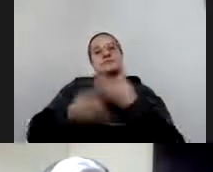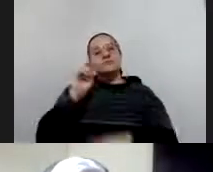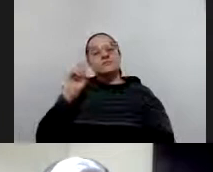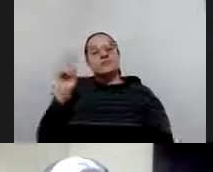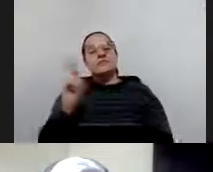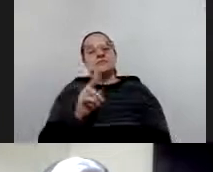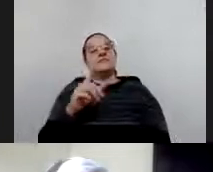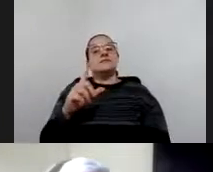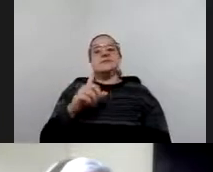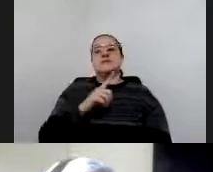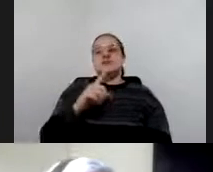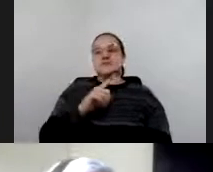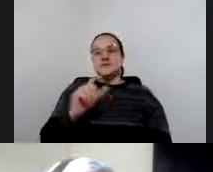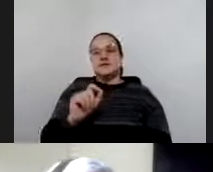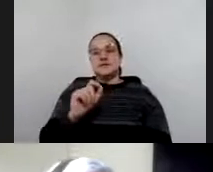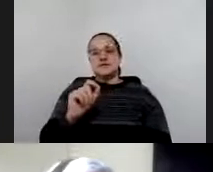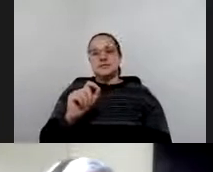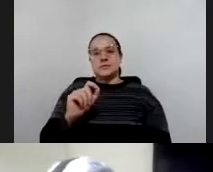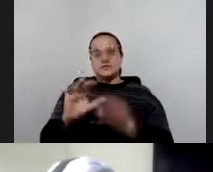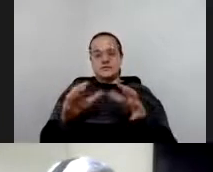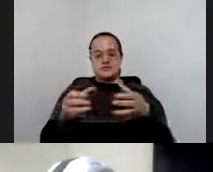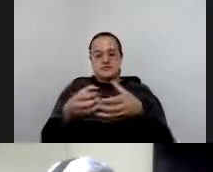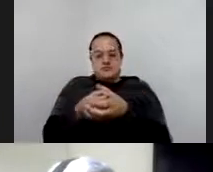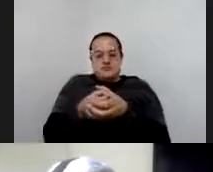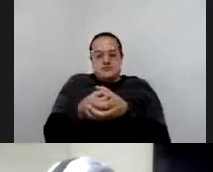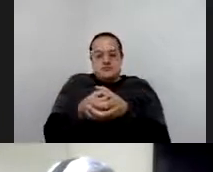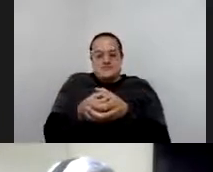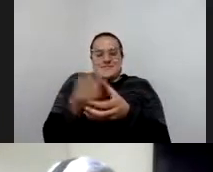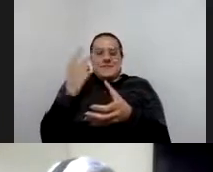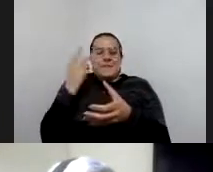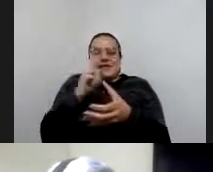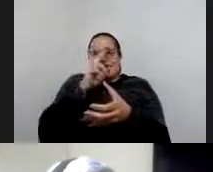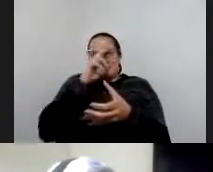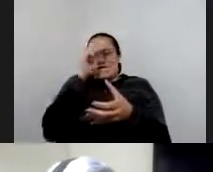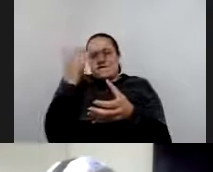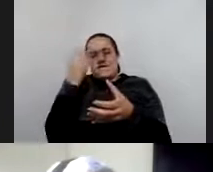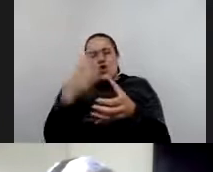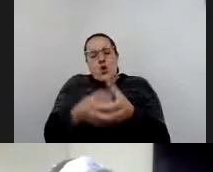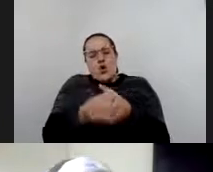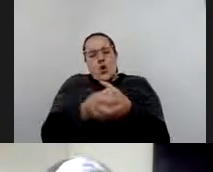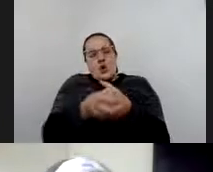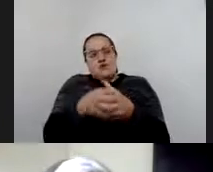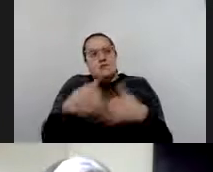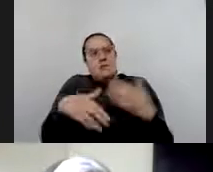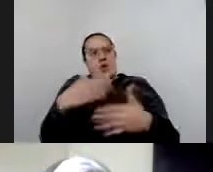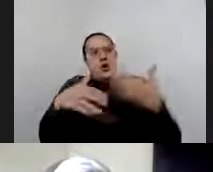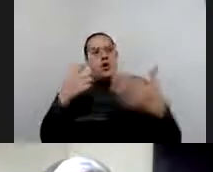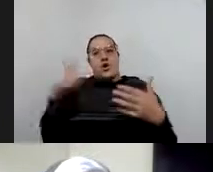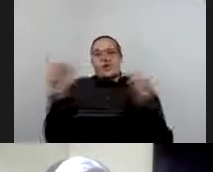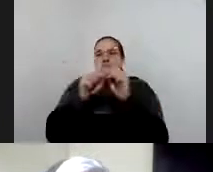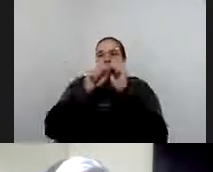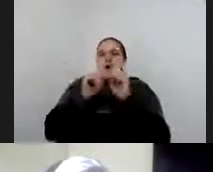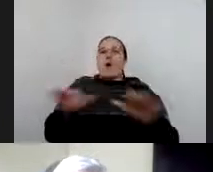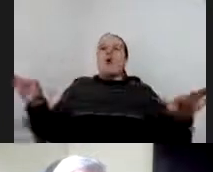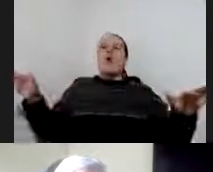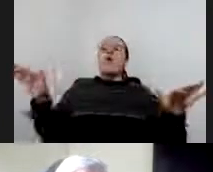a rota da inclusão está saindo de São Paulo, que é muito forte, né? Que é um estado muito evoluído com relação à inclusão, perto